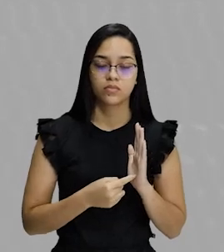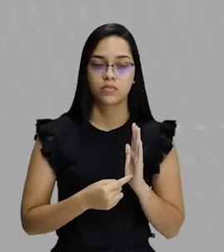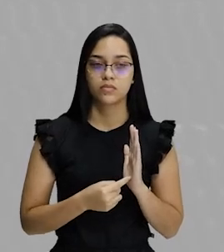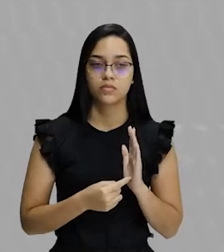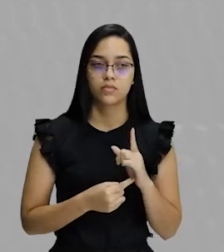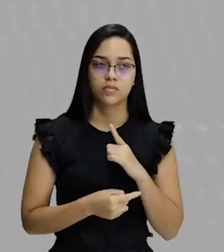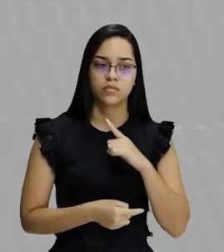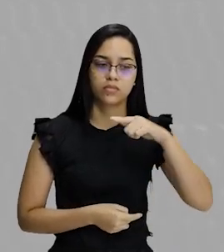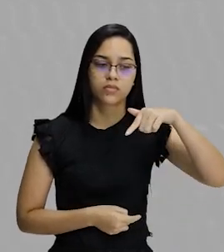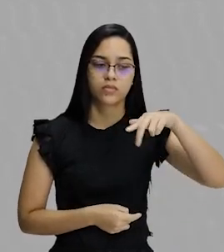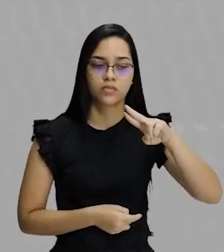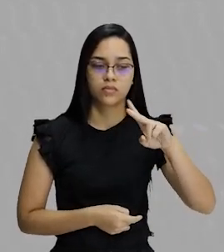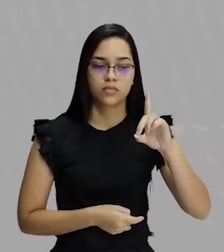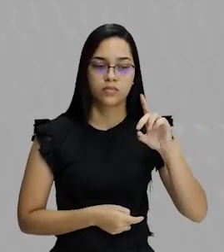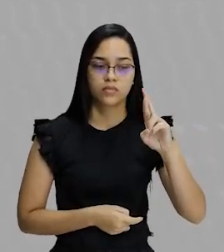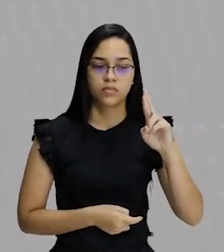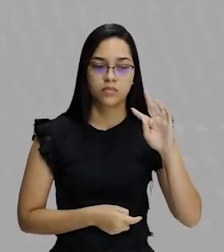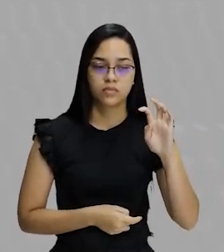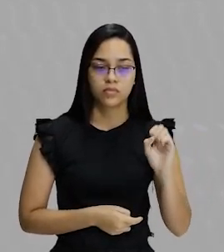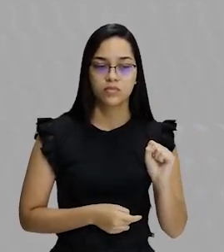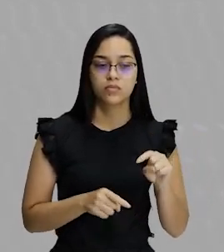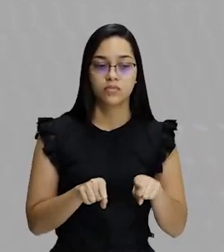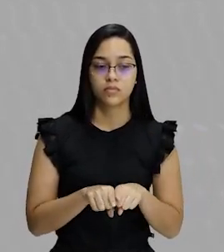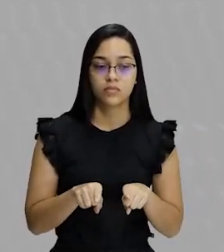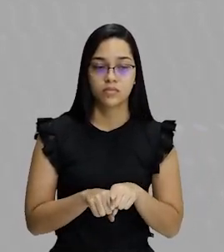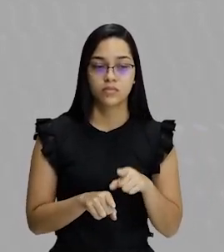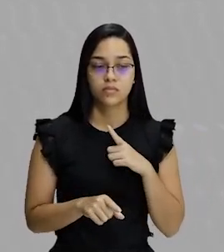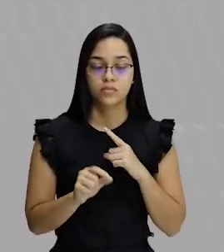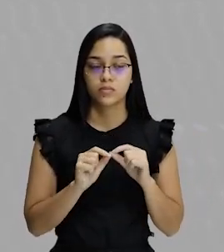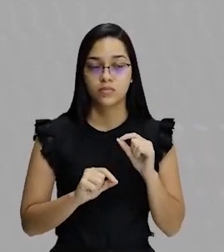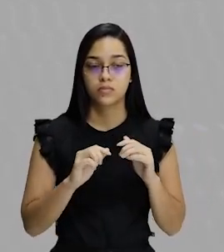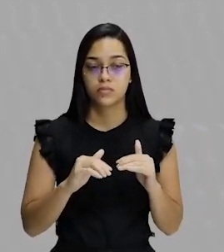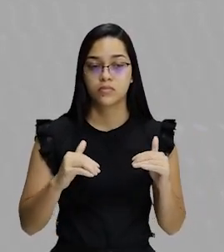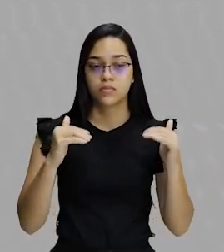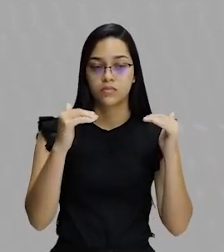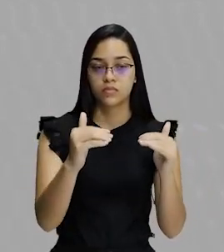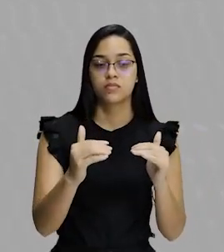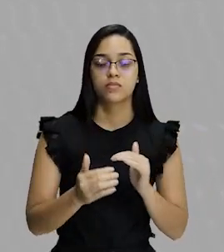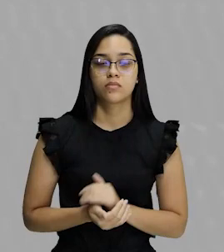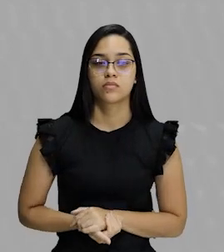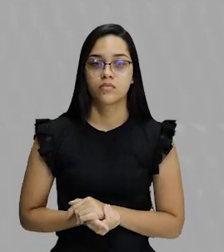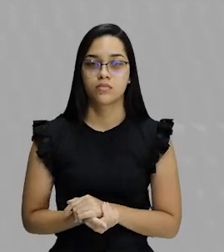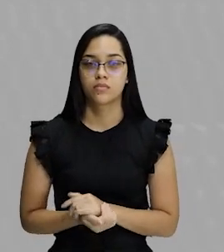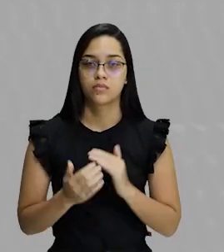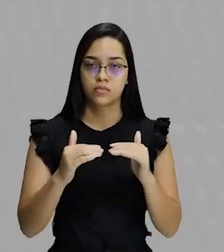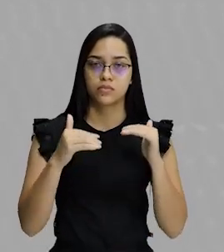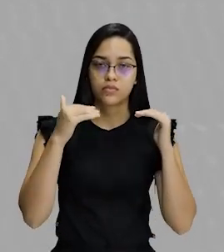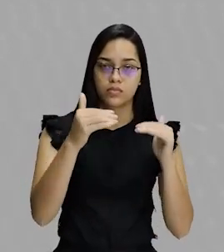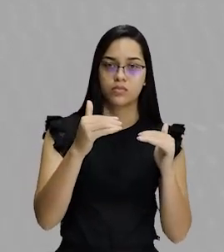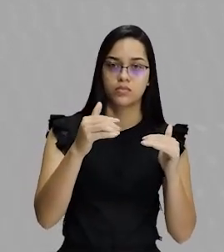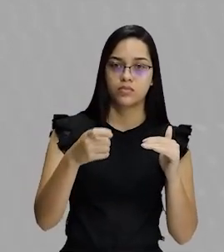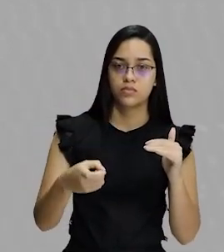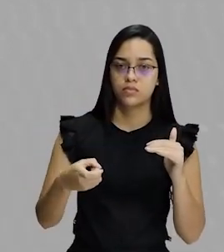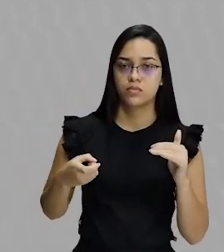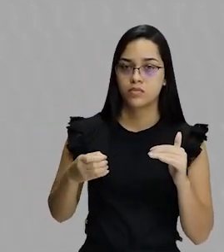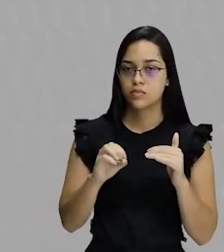nos quadrantes. Mas pode ser que os pontos estejam em cima dos eixos. Ou em cima do eixo X, ou ainda em